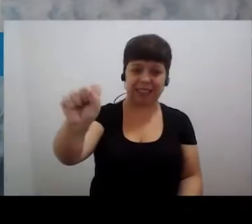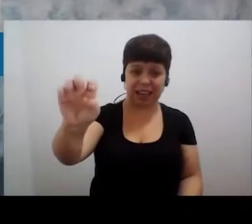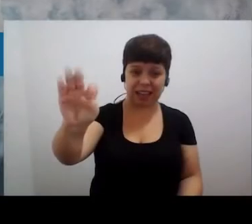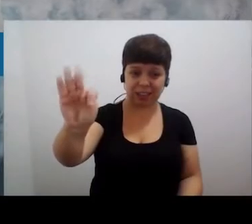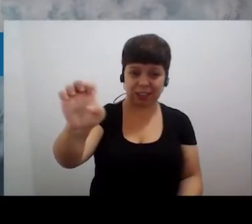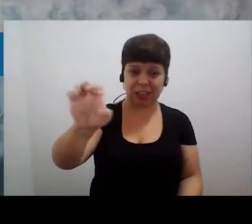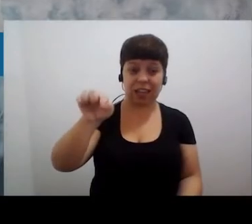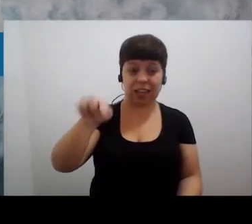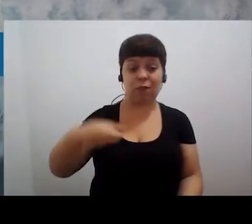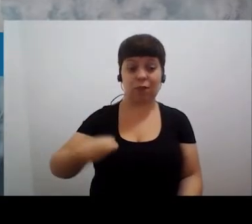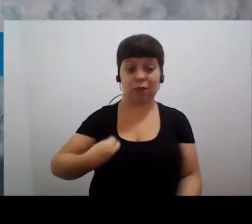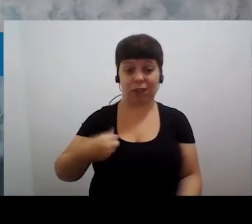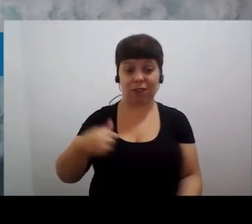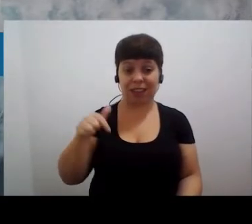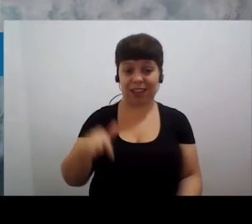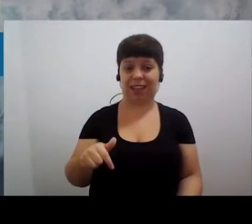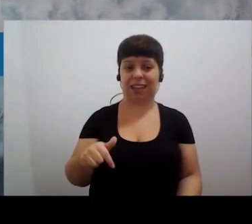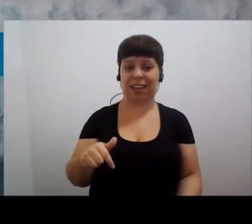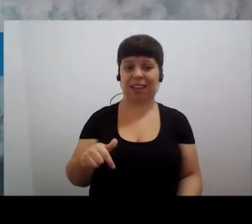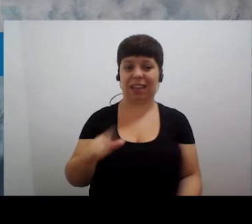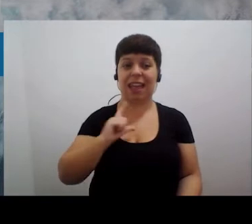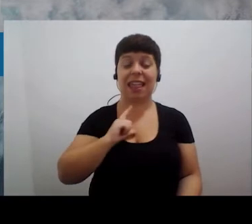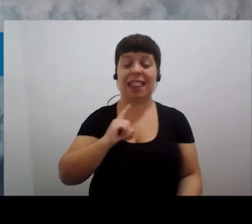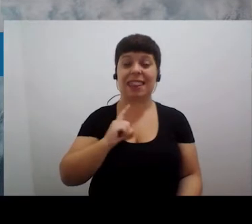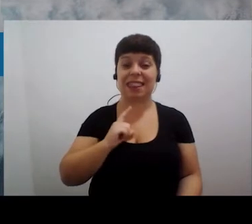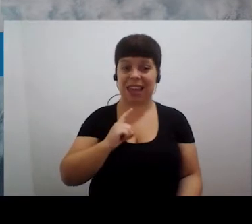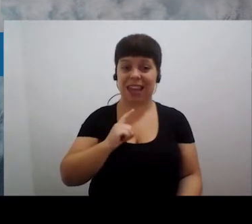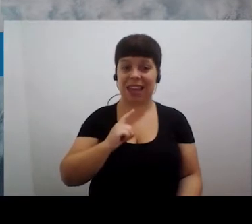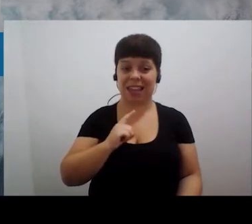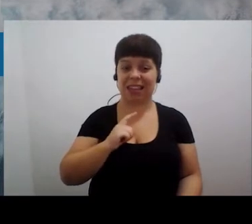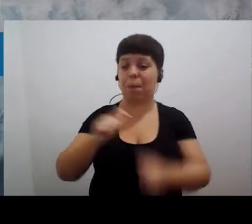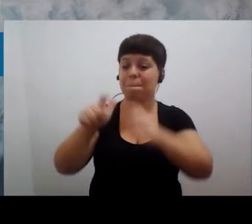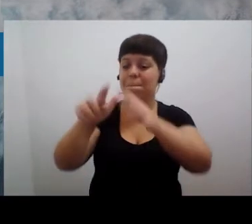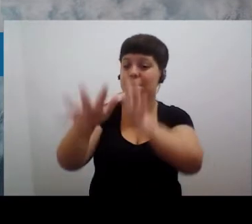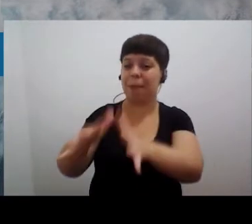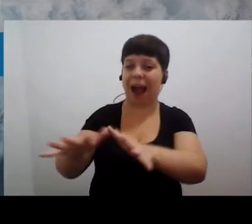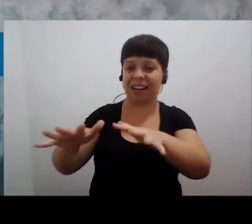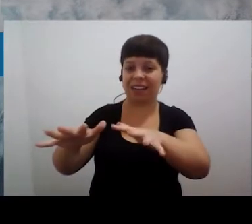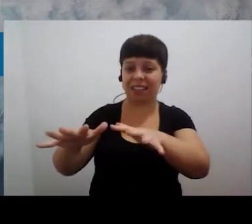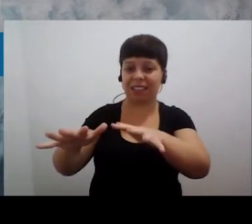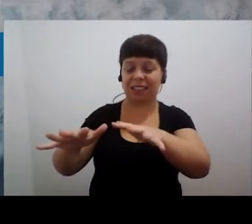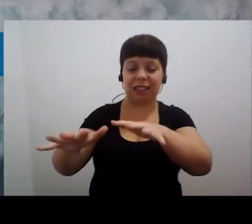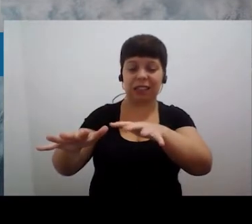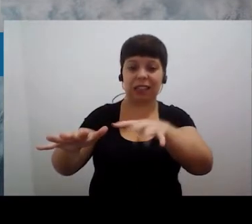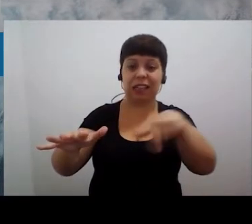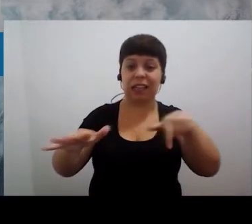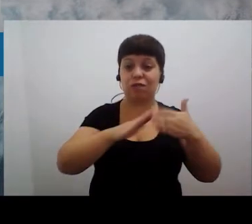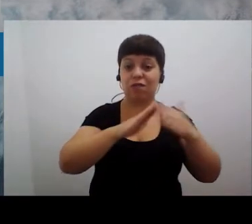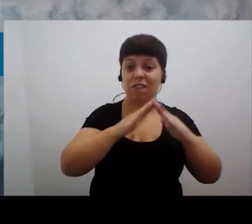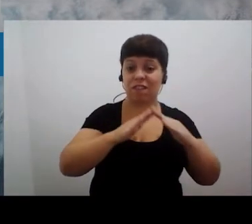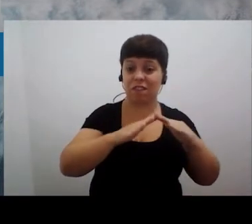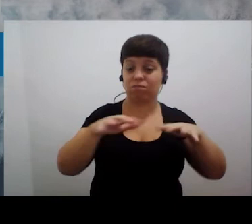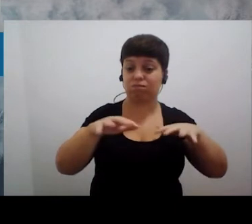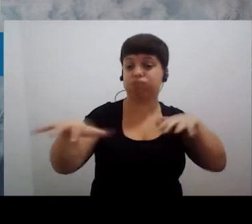gente que vive aqui nessa quebrada, existe uma ruptura muito grande entre a gente, os oceanos, entre a gente e o